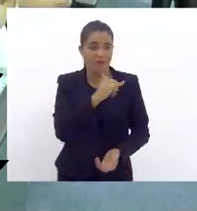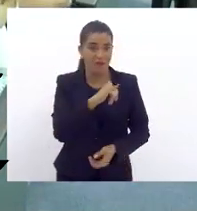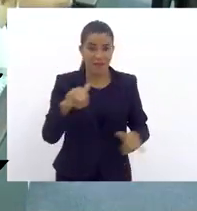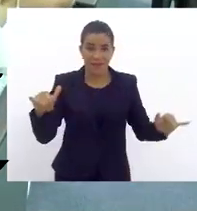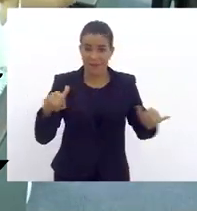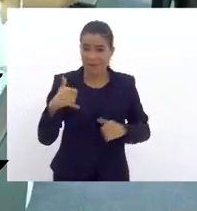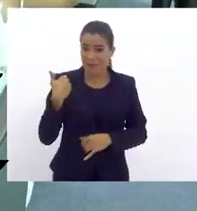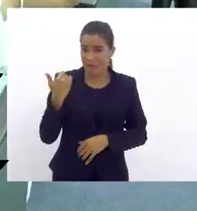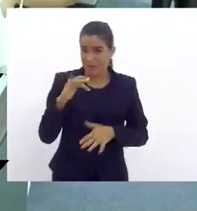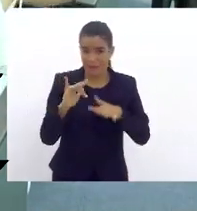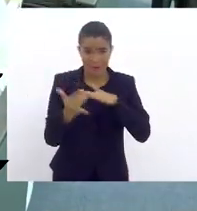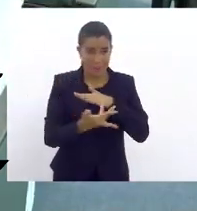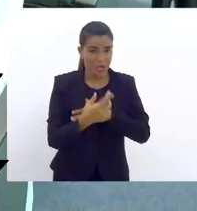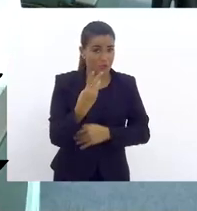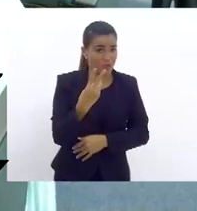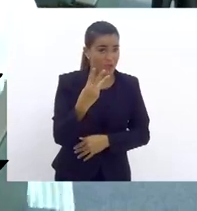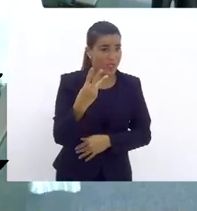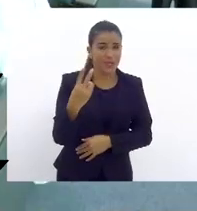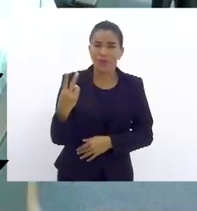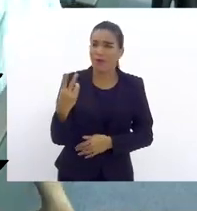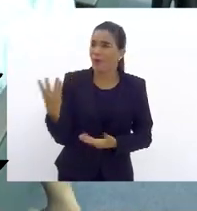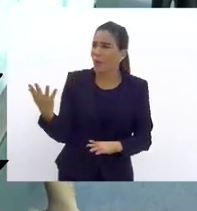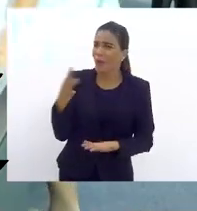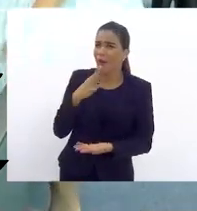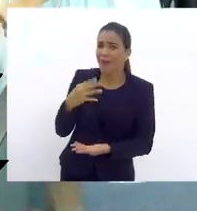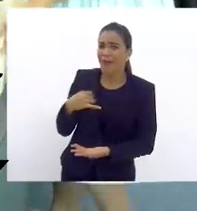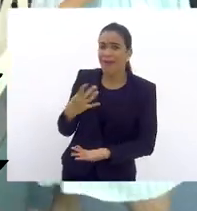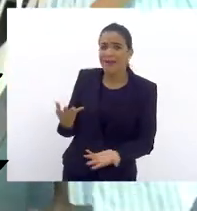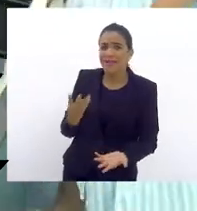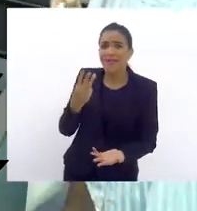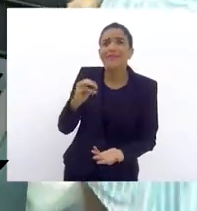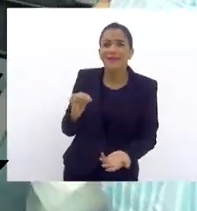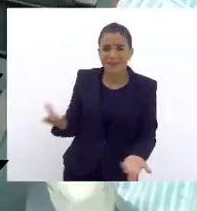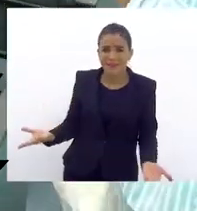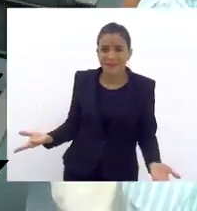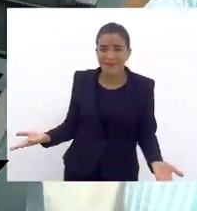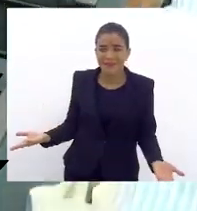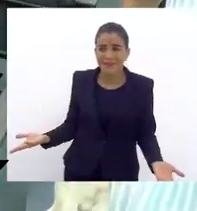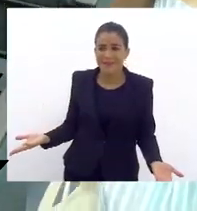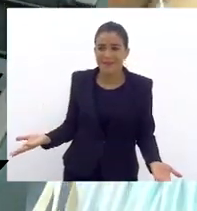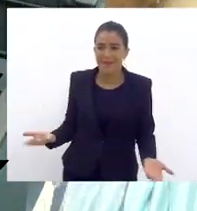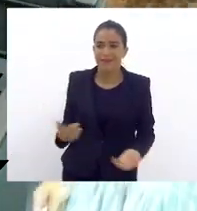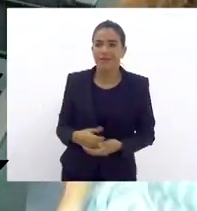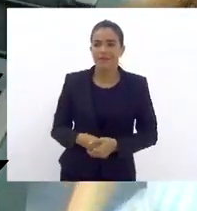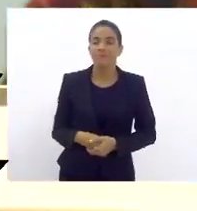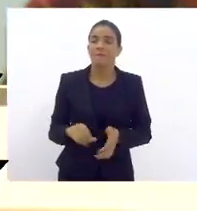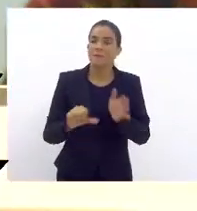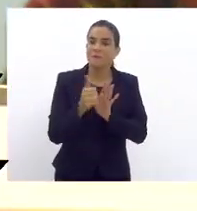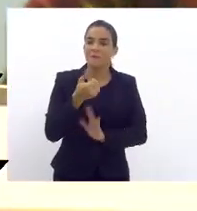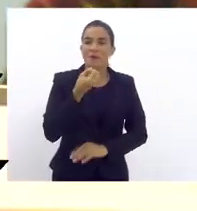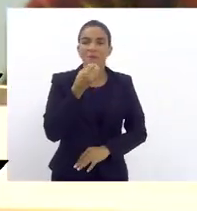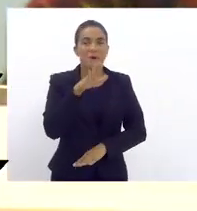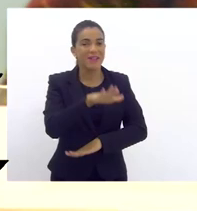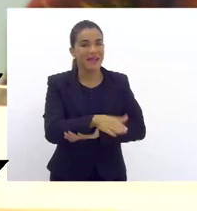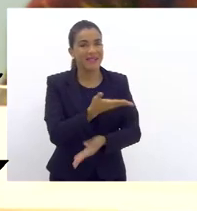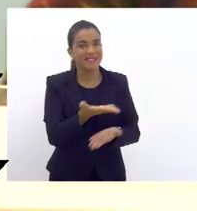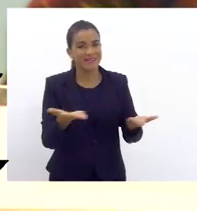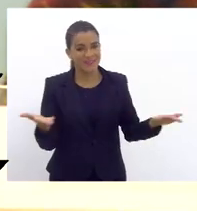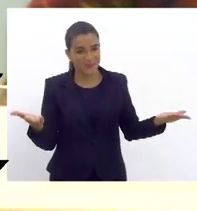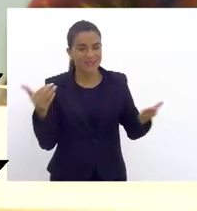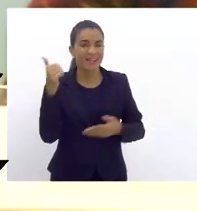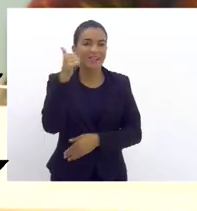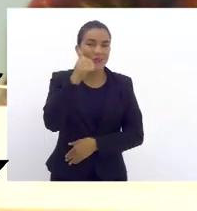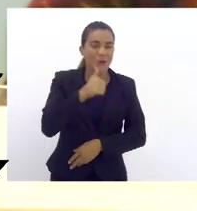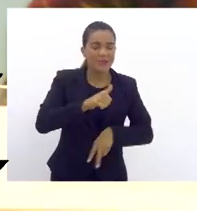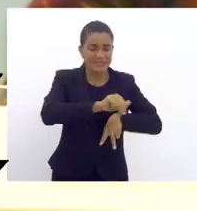inclusive nas redes sociais que eu tenho 32 Então como é que faz José lá primeiro Boa tarde a todos a todas